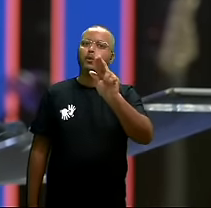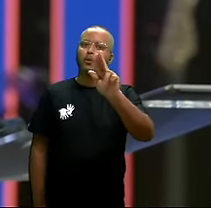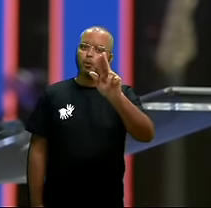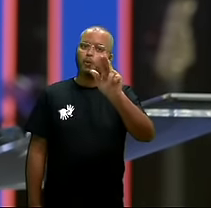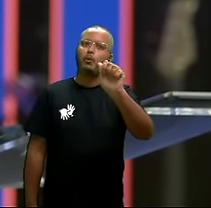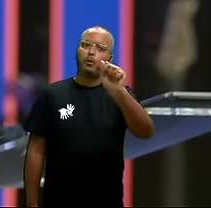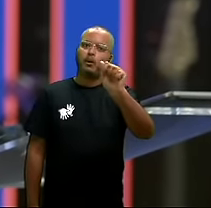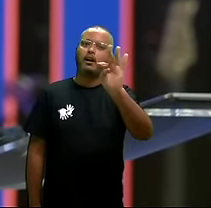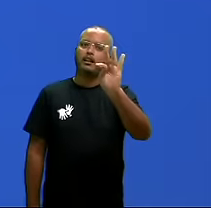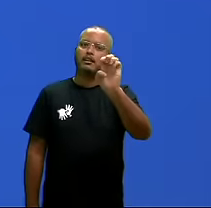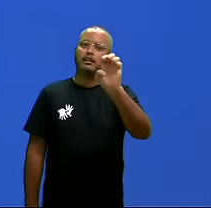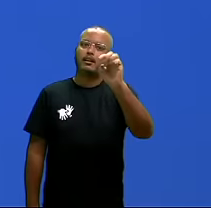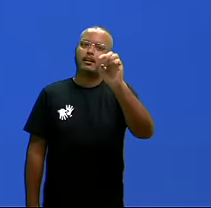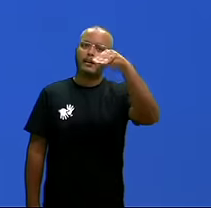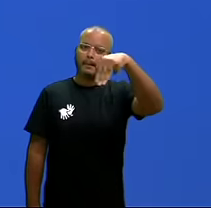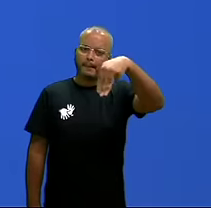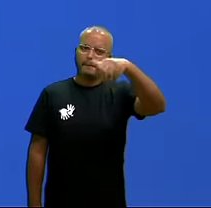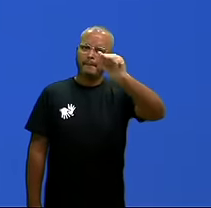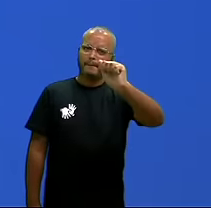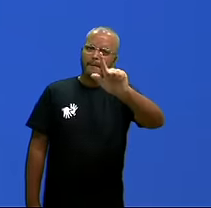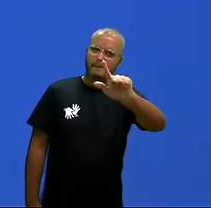É melhor ir para Alcântara.